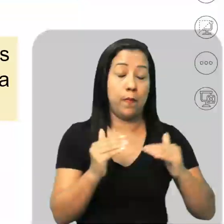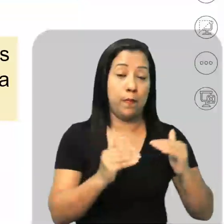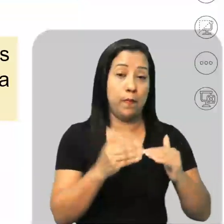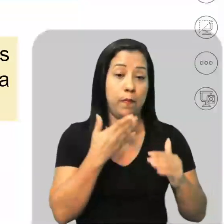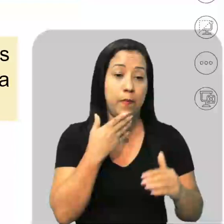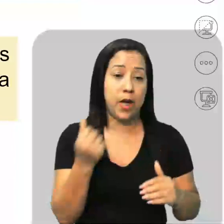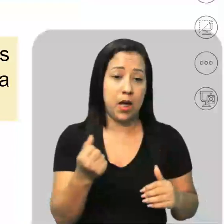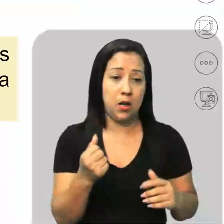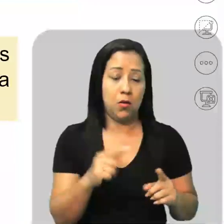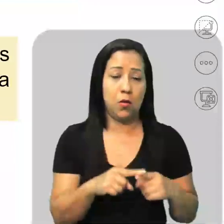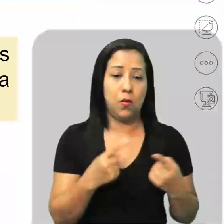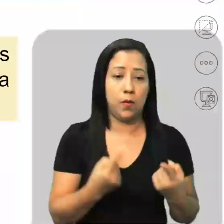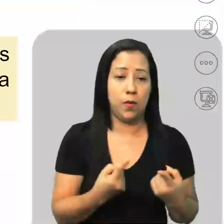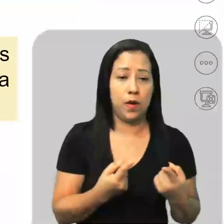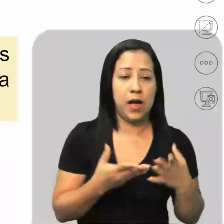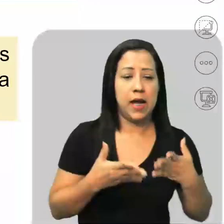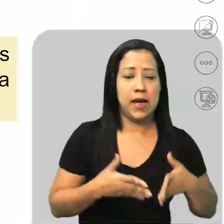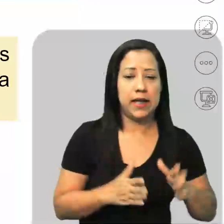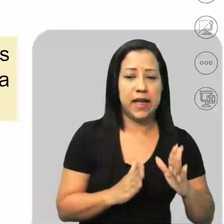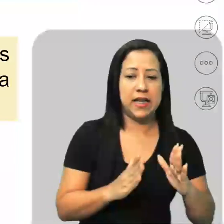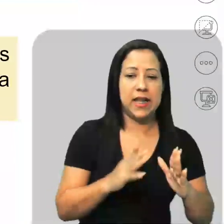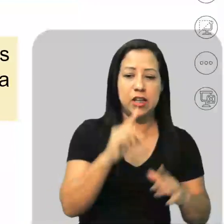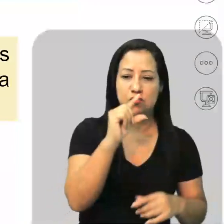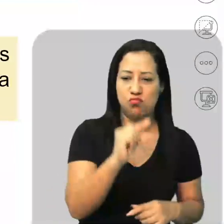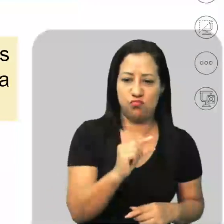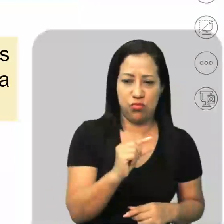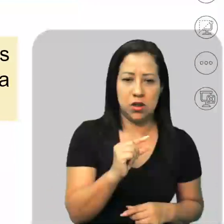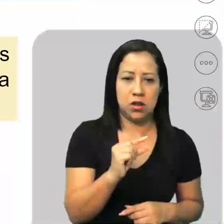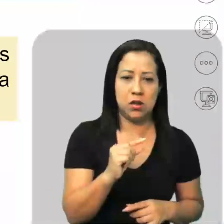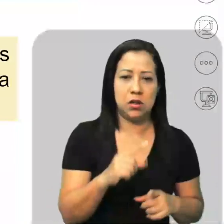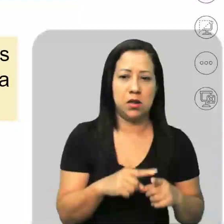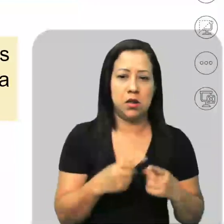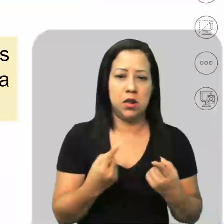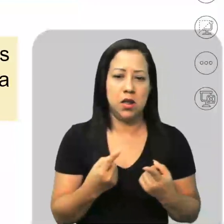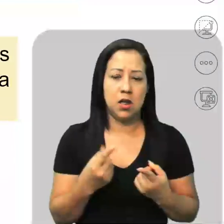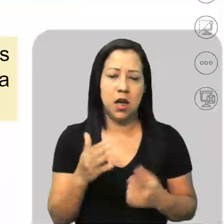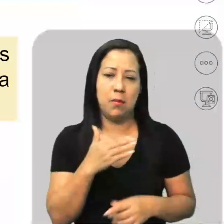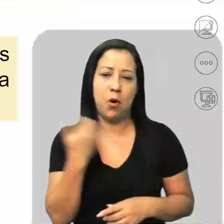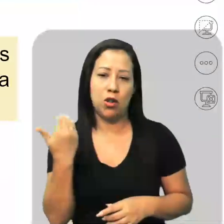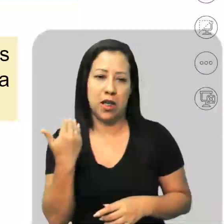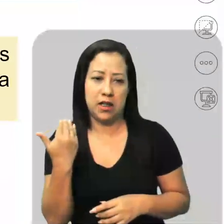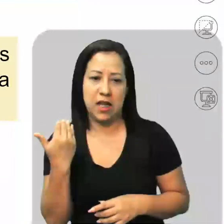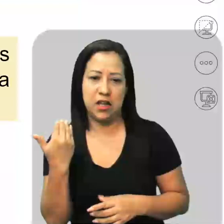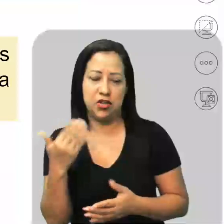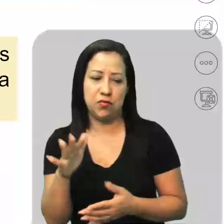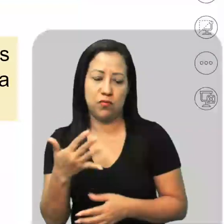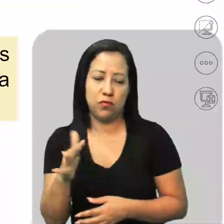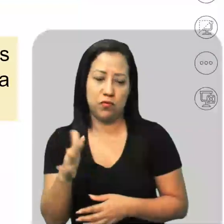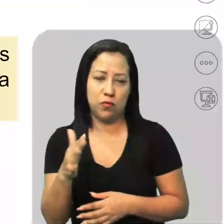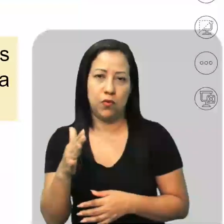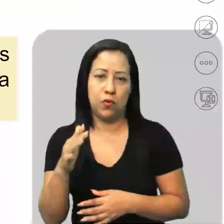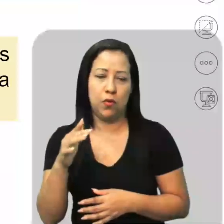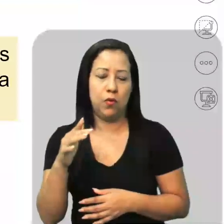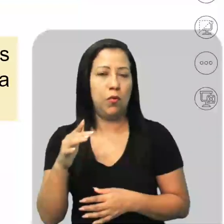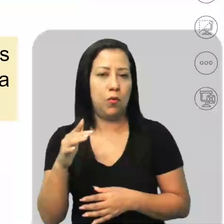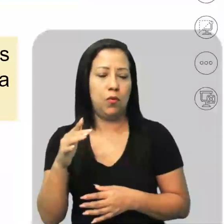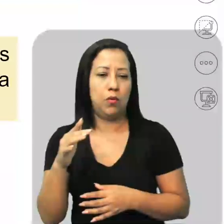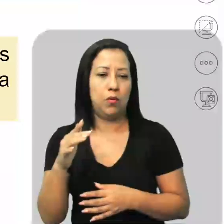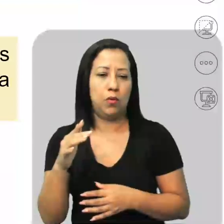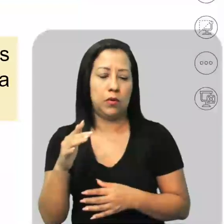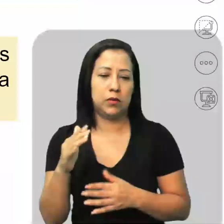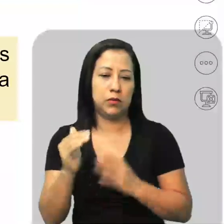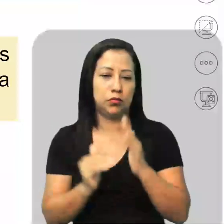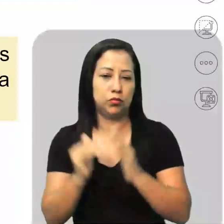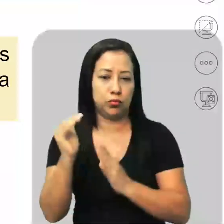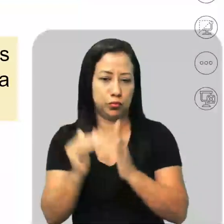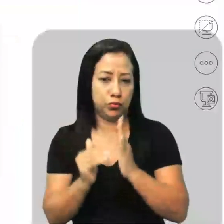em patamares baixos e semelhantes praticamente anulam-se. Essa fase, conquistada pela maioria dos países europeus no fim do século XX,